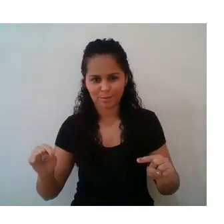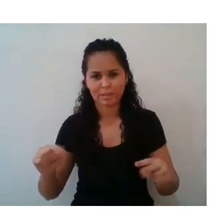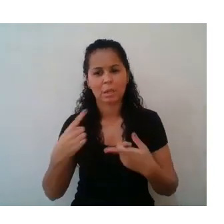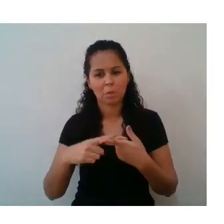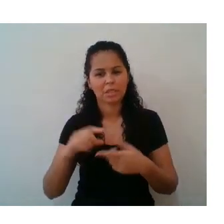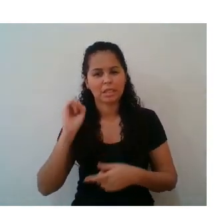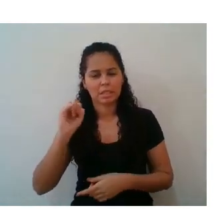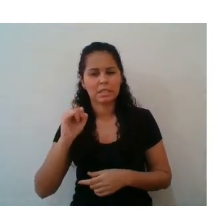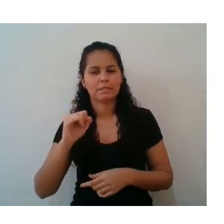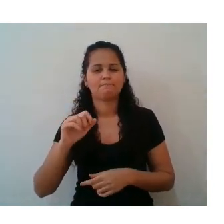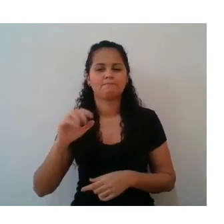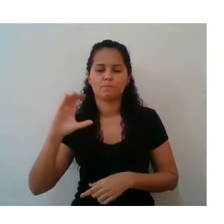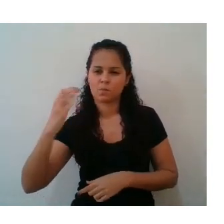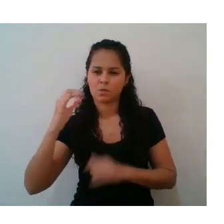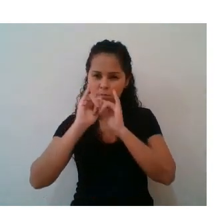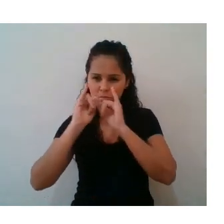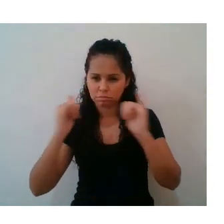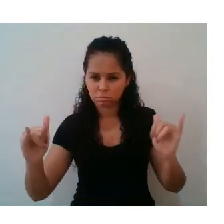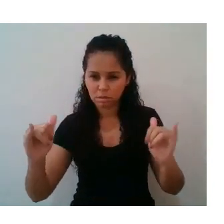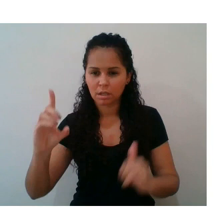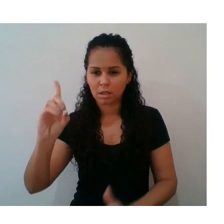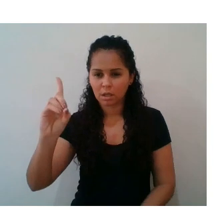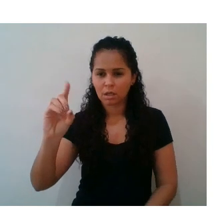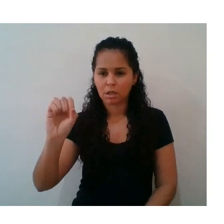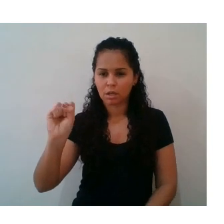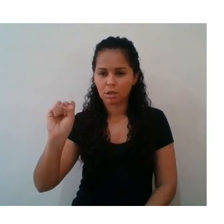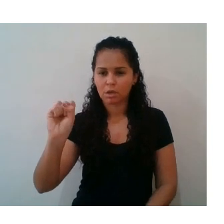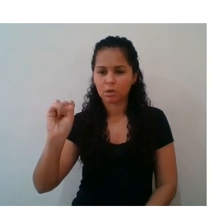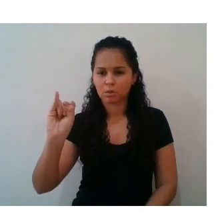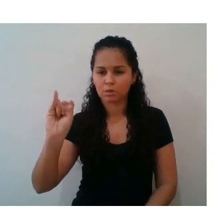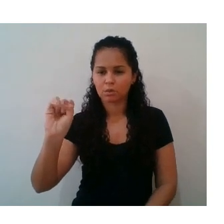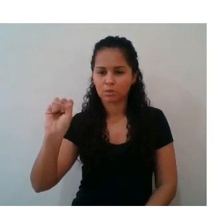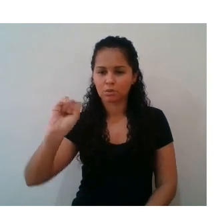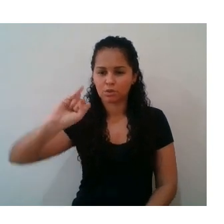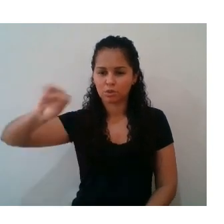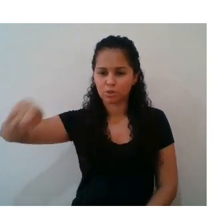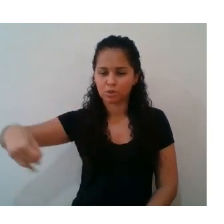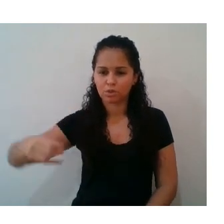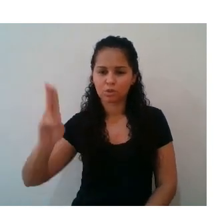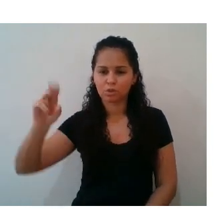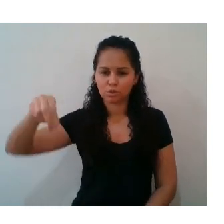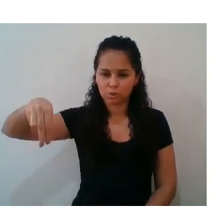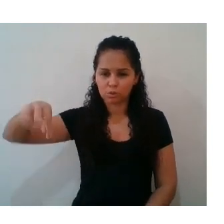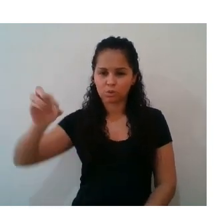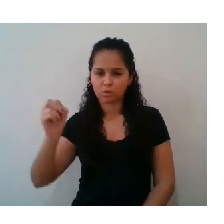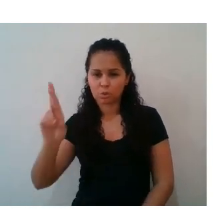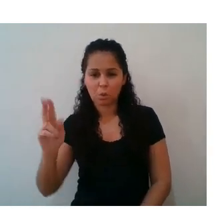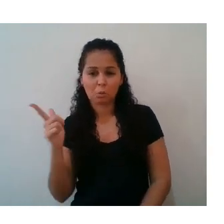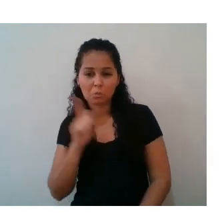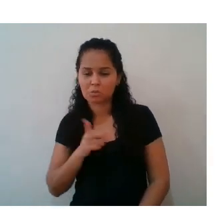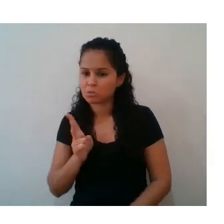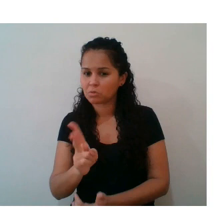aumentar muito e o disjuntor não suportar, ele logo desarma, então ele abre esse circuito, tá